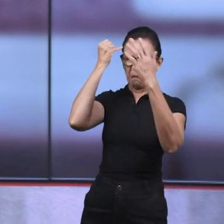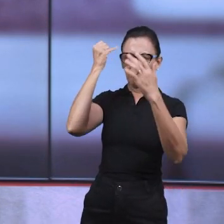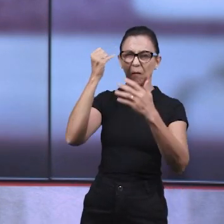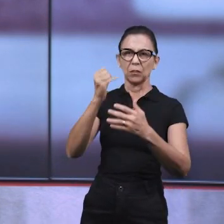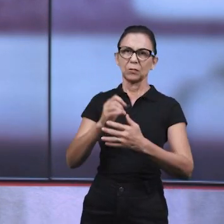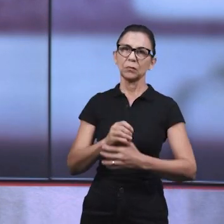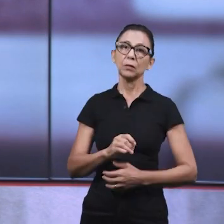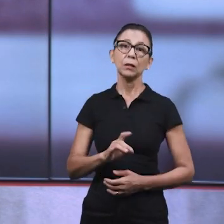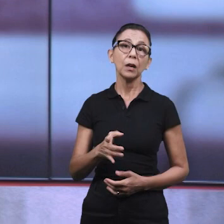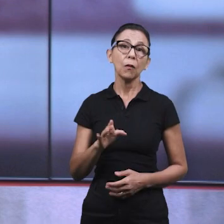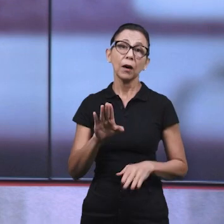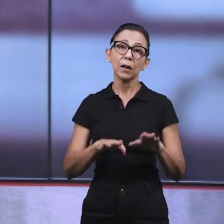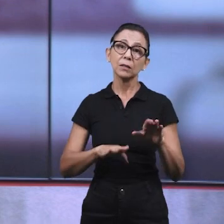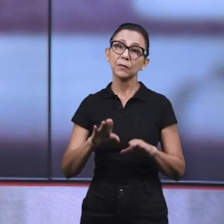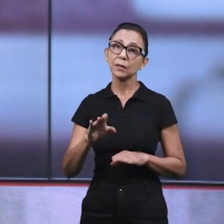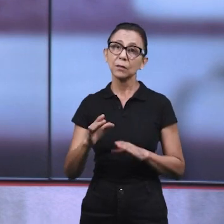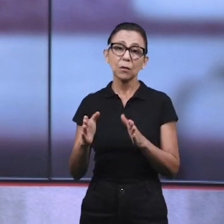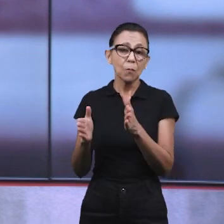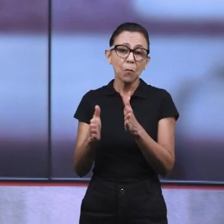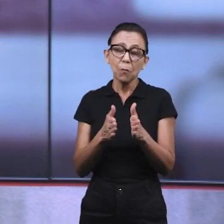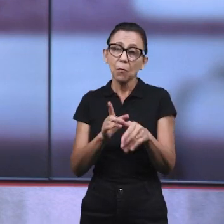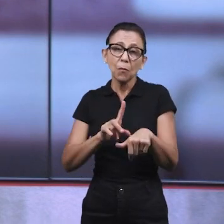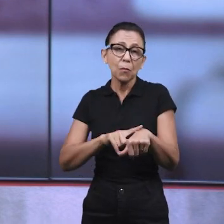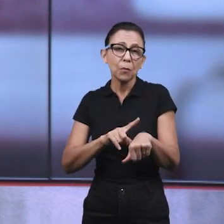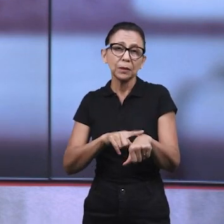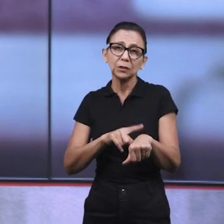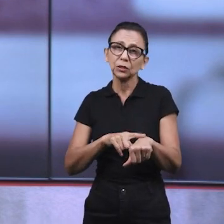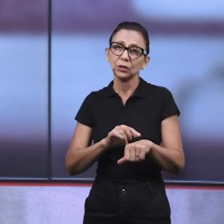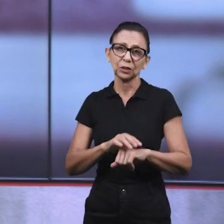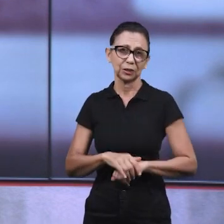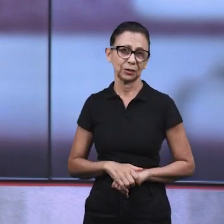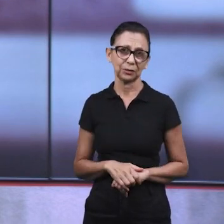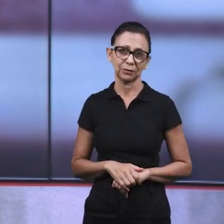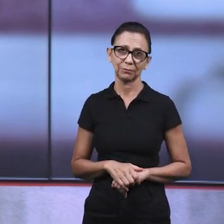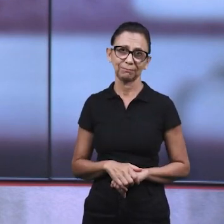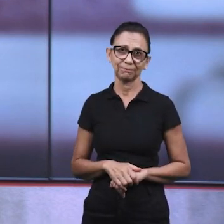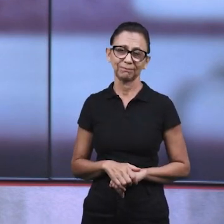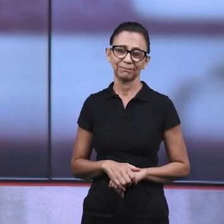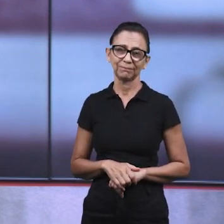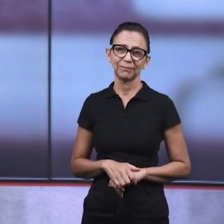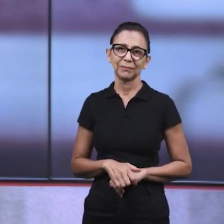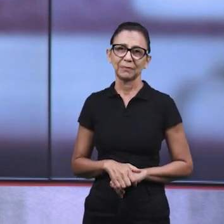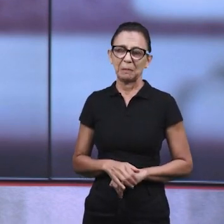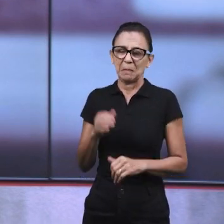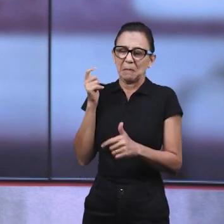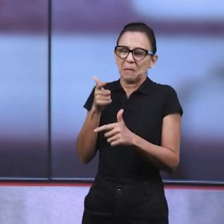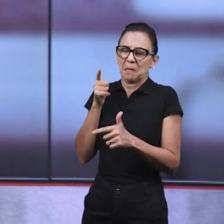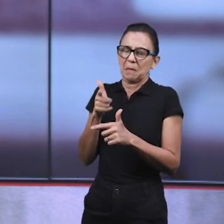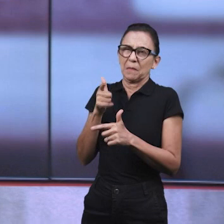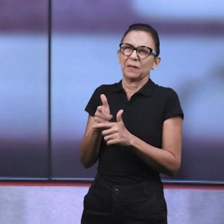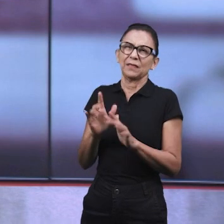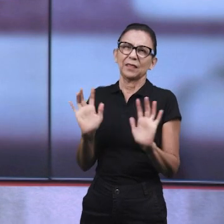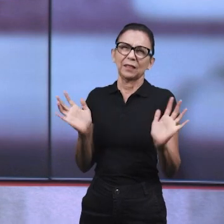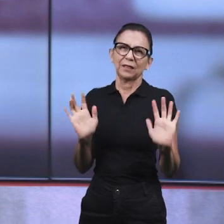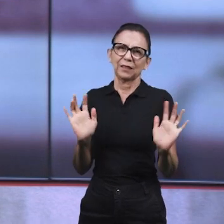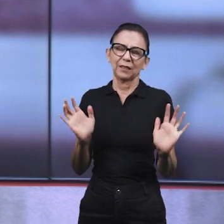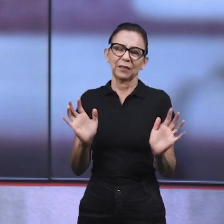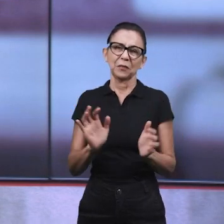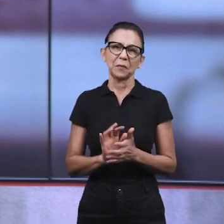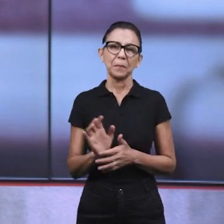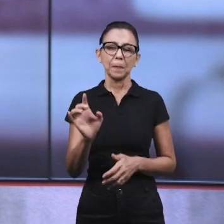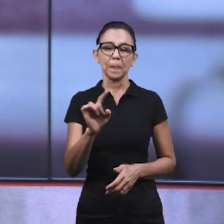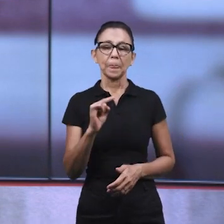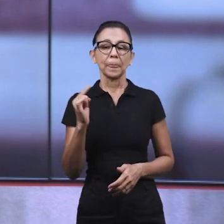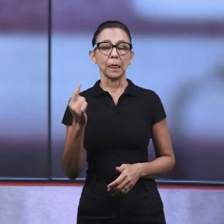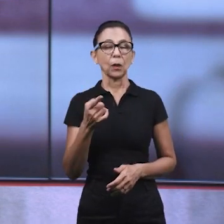ser preguiçoso. E então, critique a atitude, mas não rotule a criança. Como os adultos da